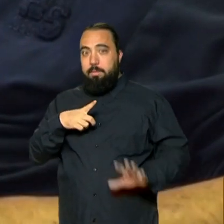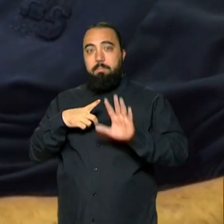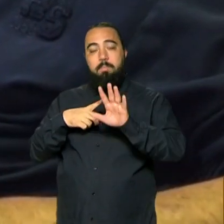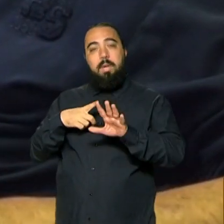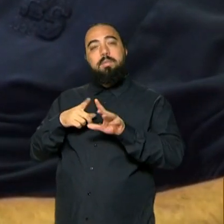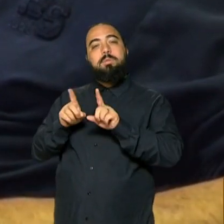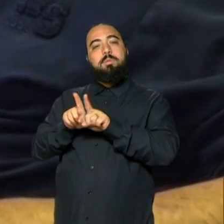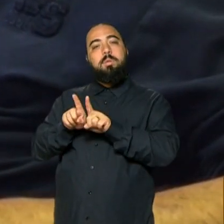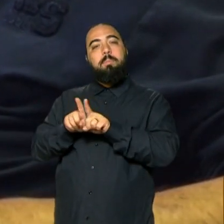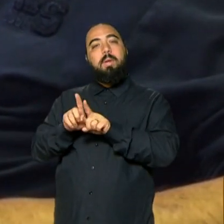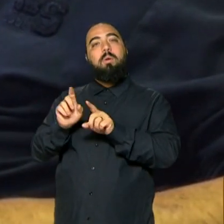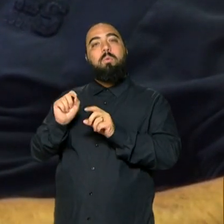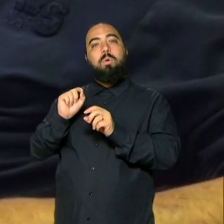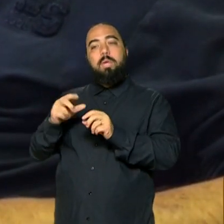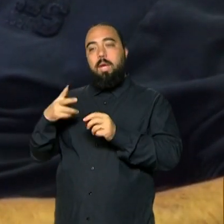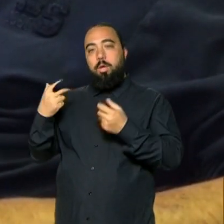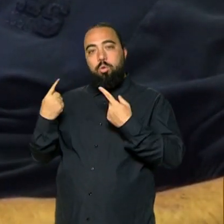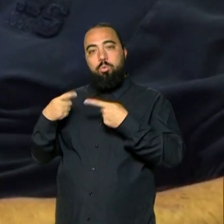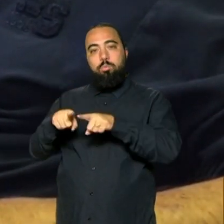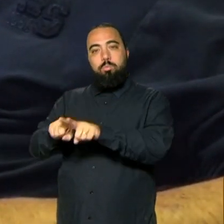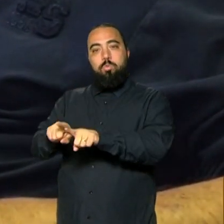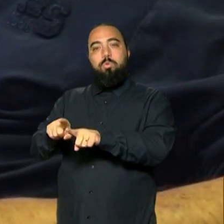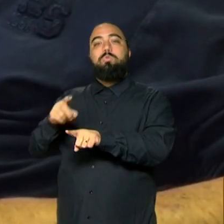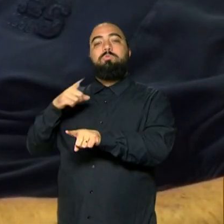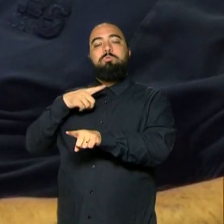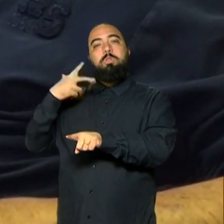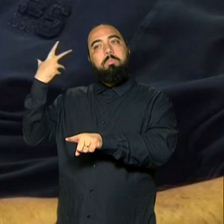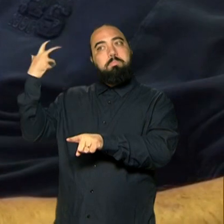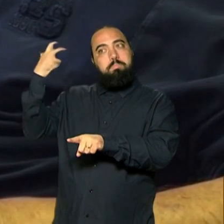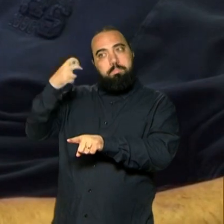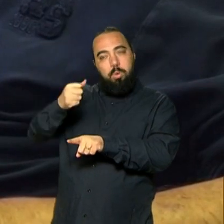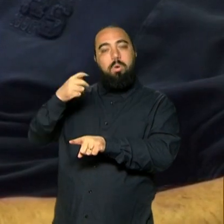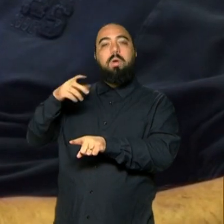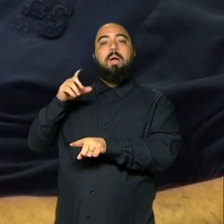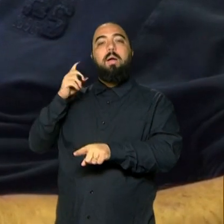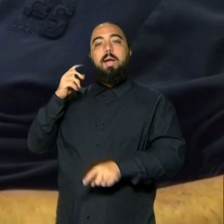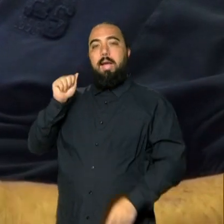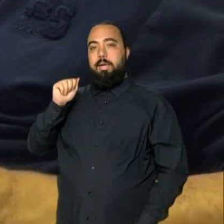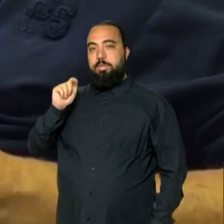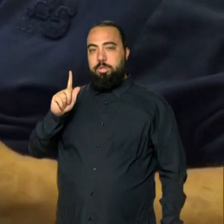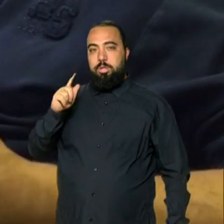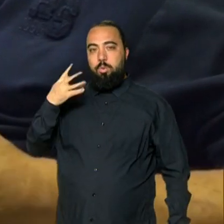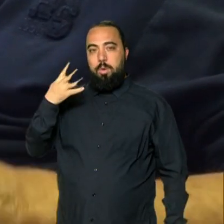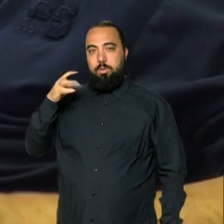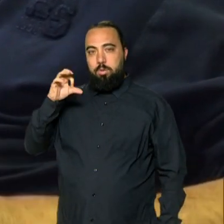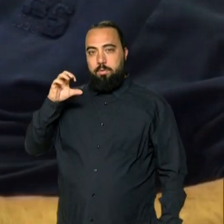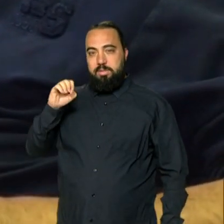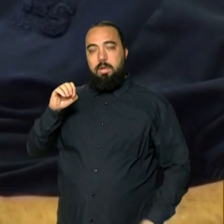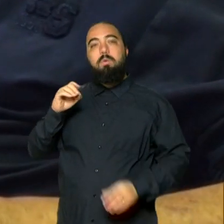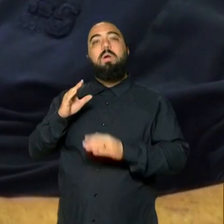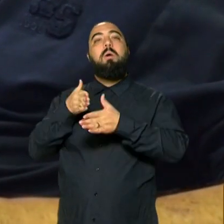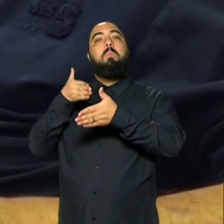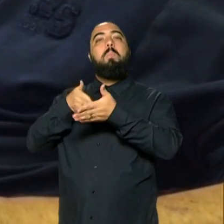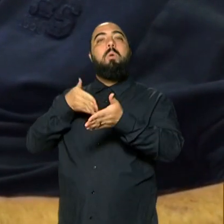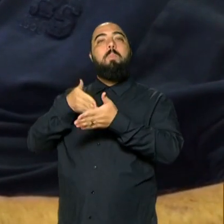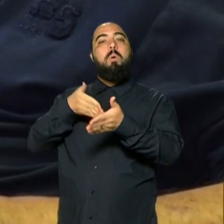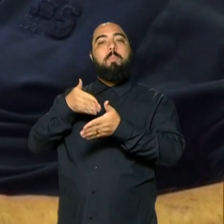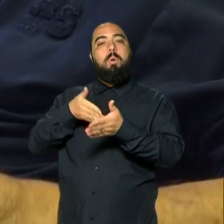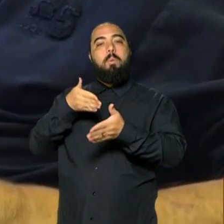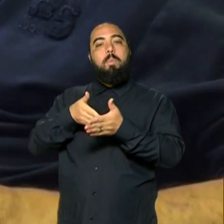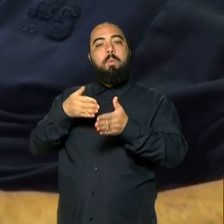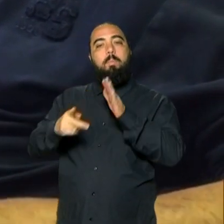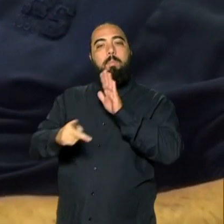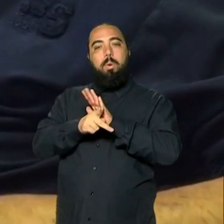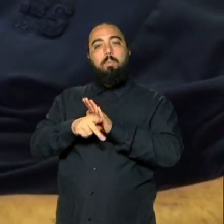tempo recebeu essa substância, né, o AG490, que é uma substância que bloqueia canais